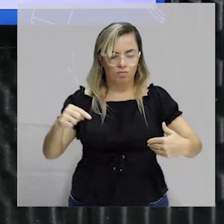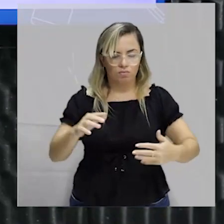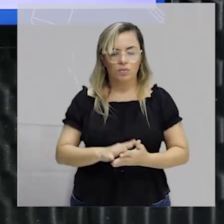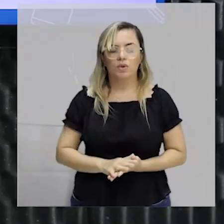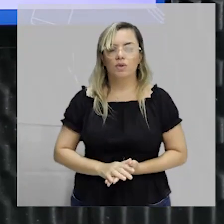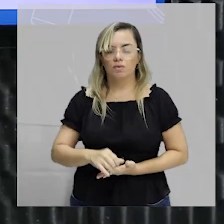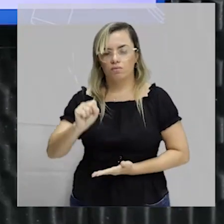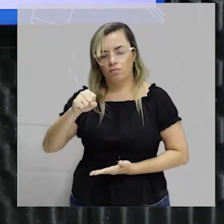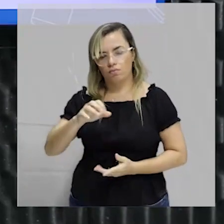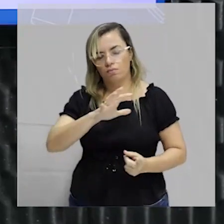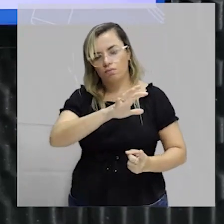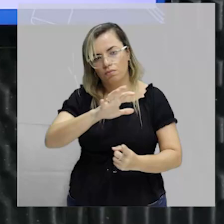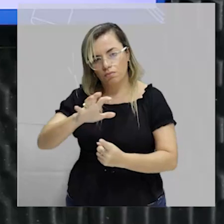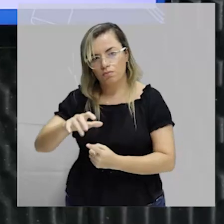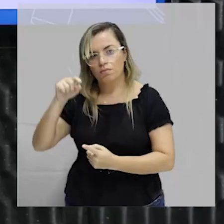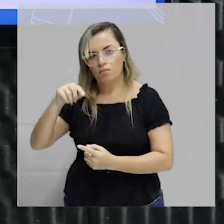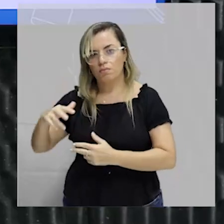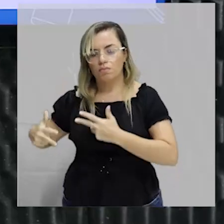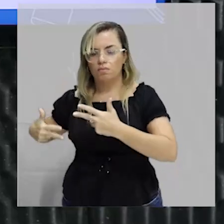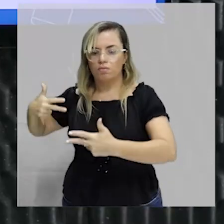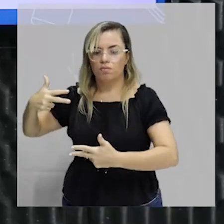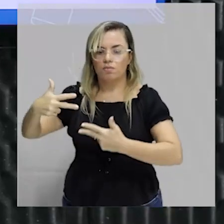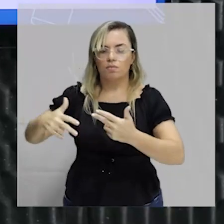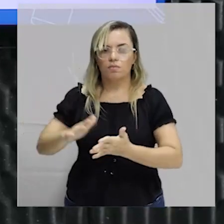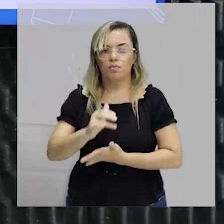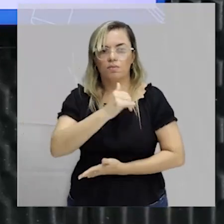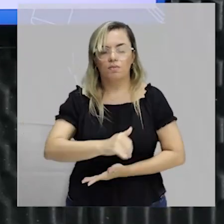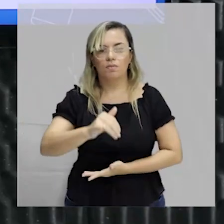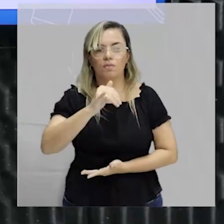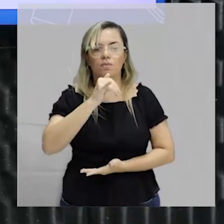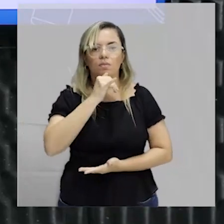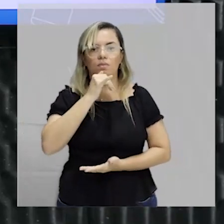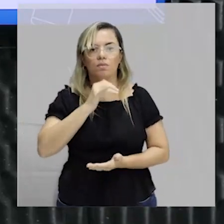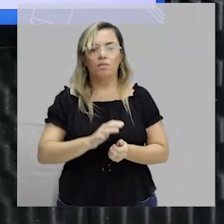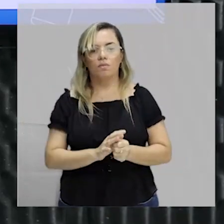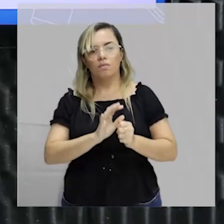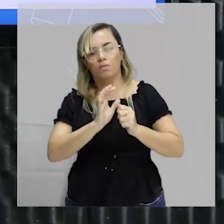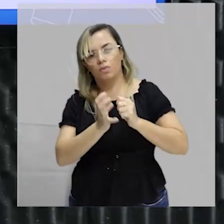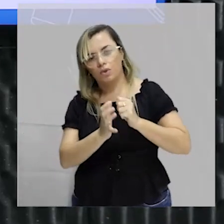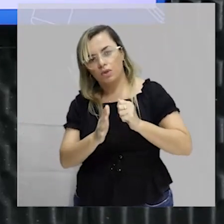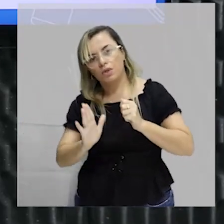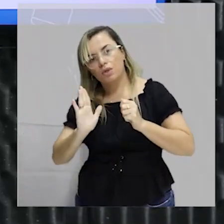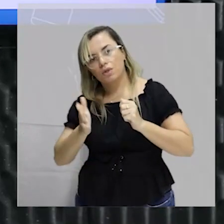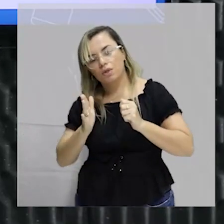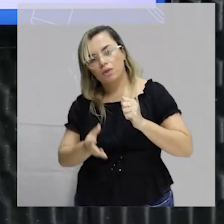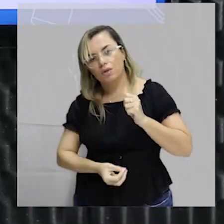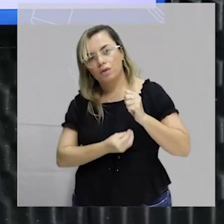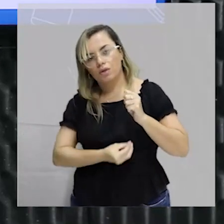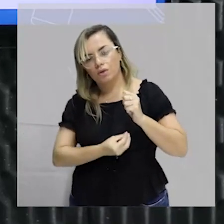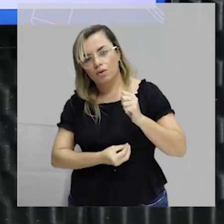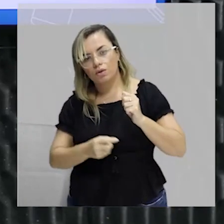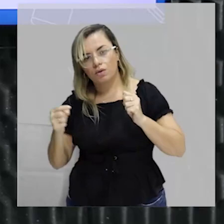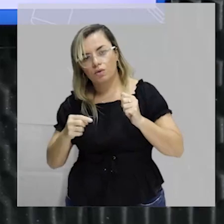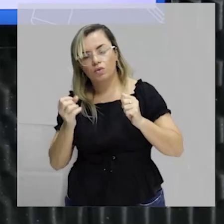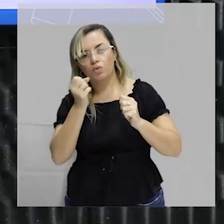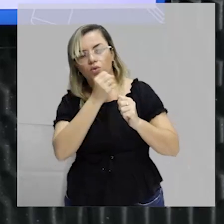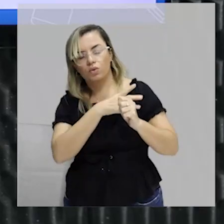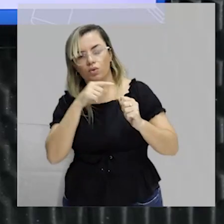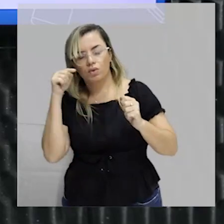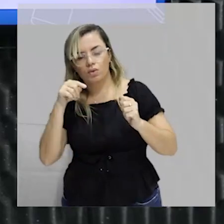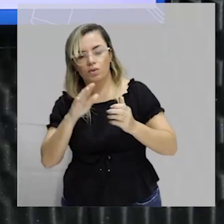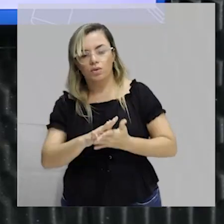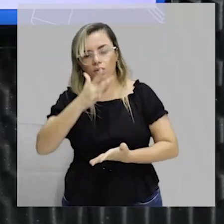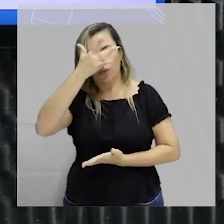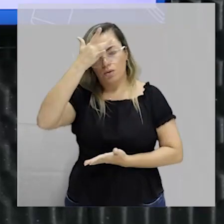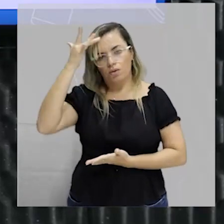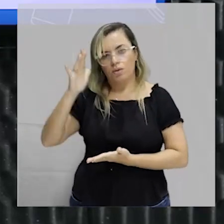a atuação da seleção natural, não. Olha o exemplo da pandemia que a gente está vivendo, do novo coronavírus. As